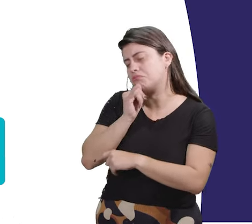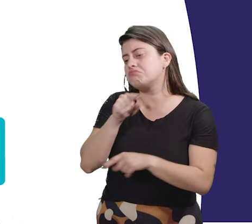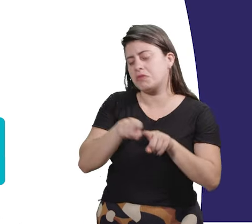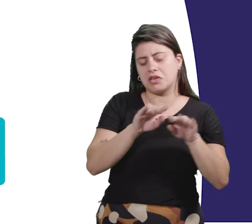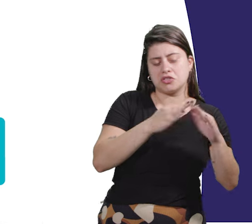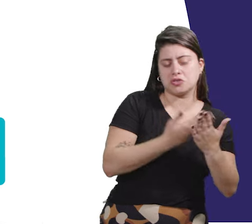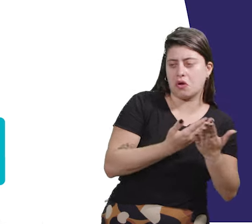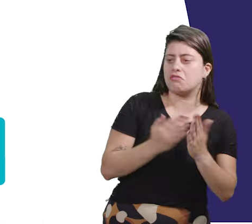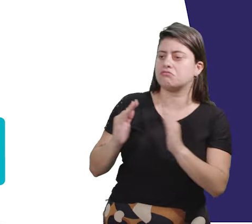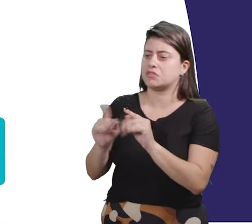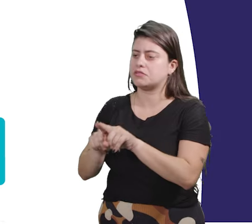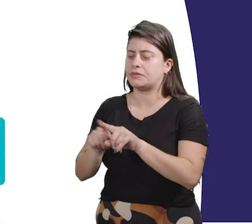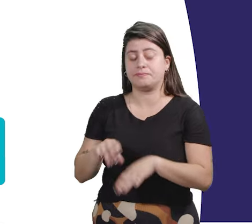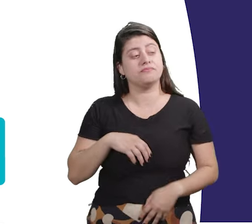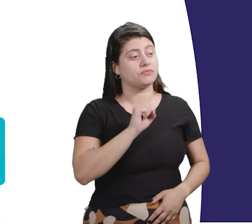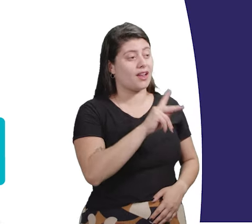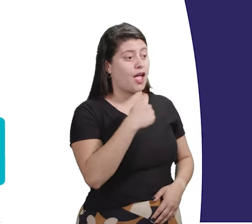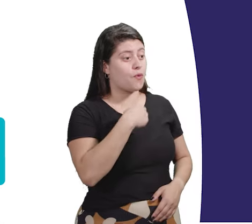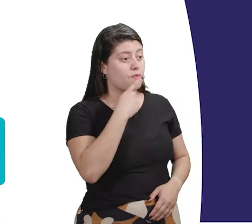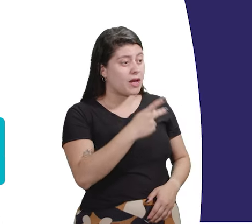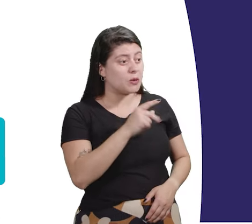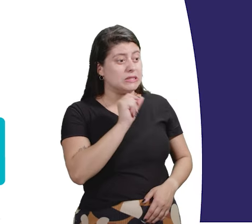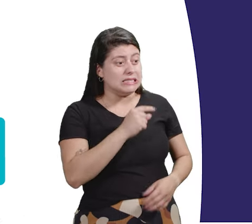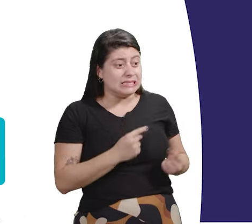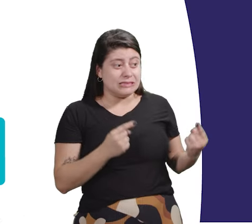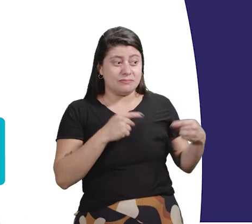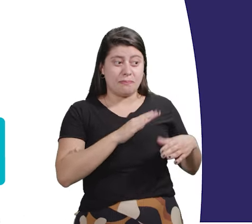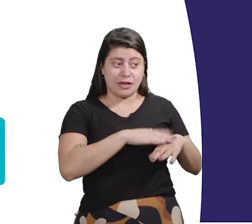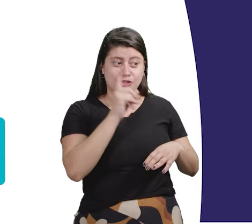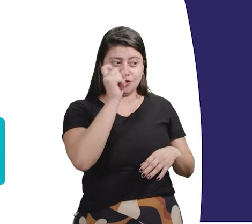em casa? Sim, eu falo que o maior desafio é